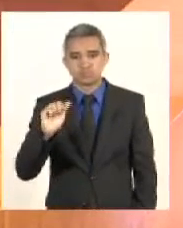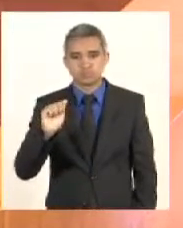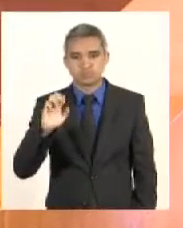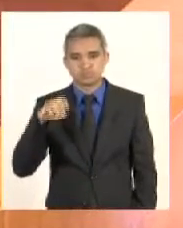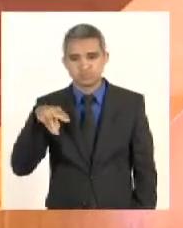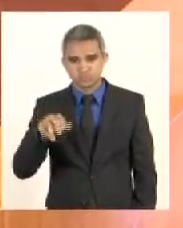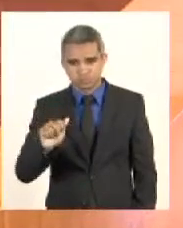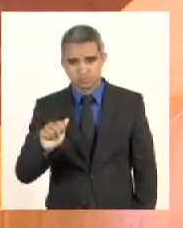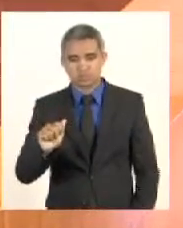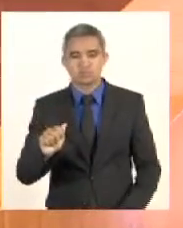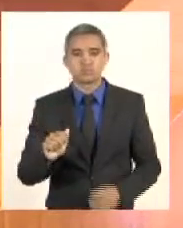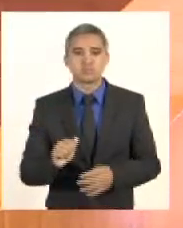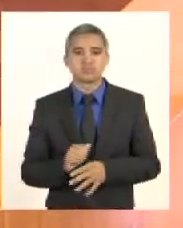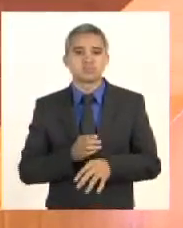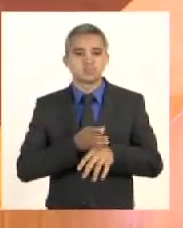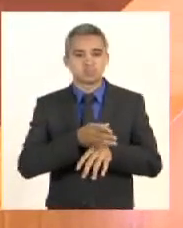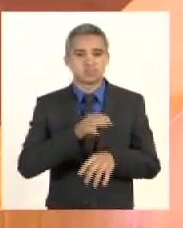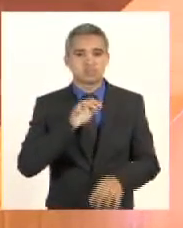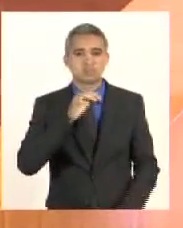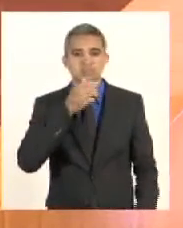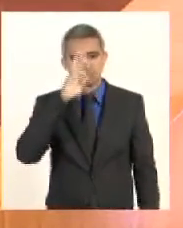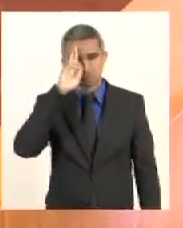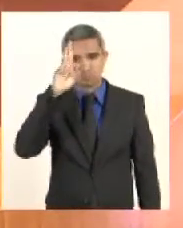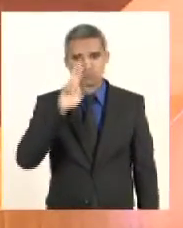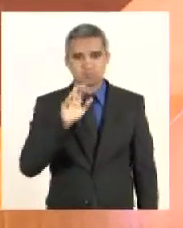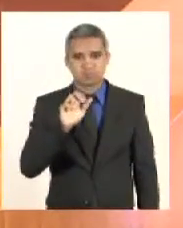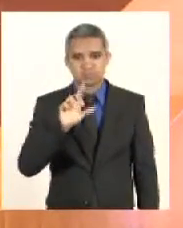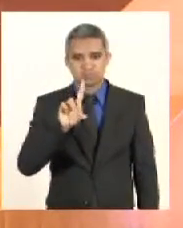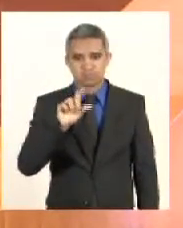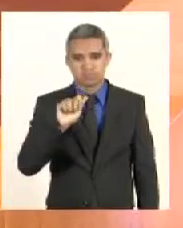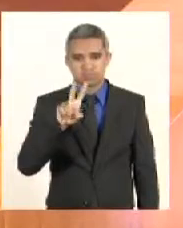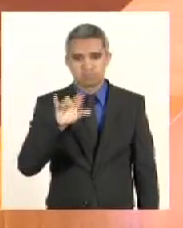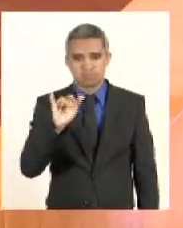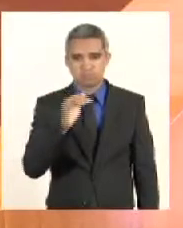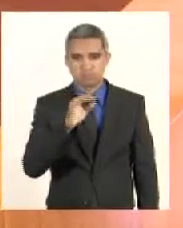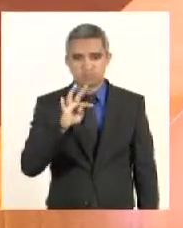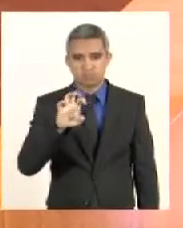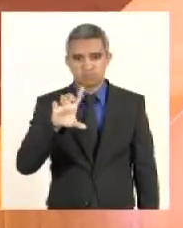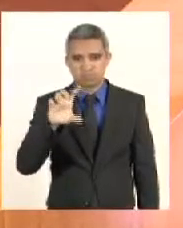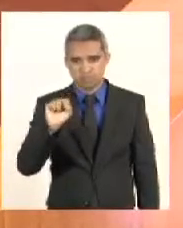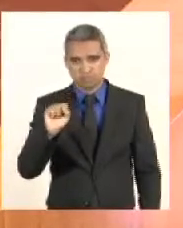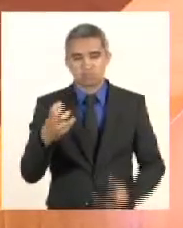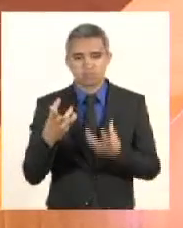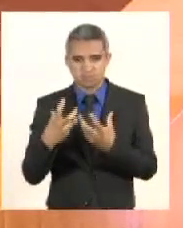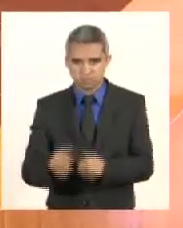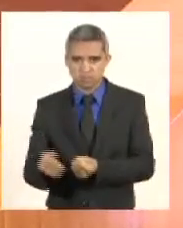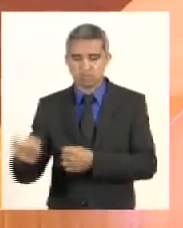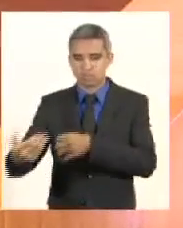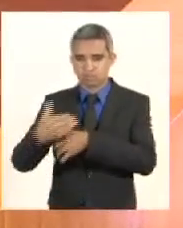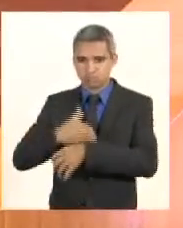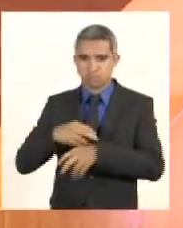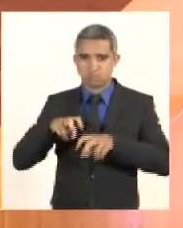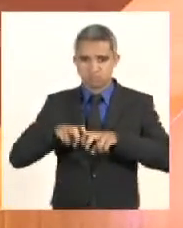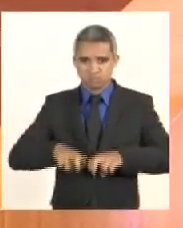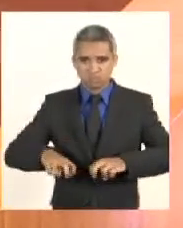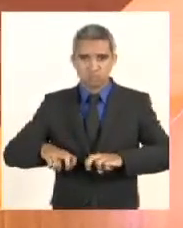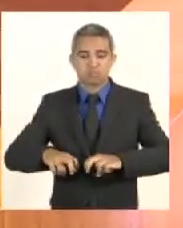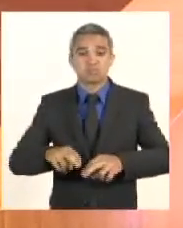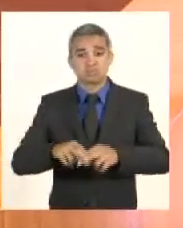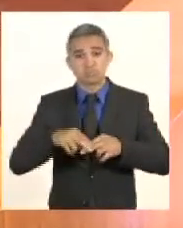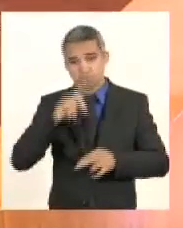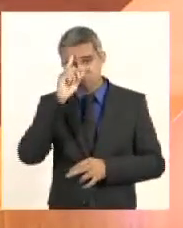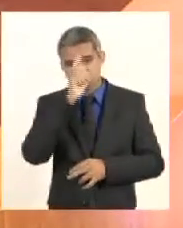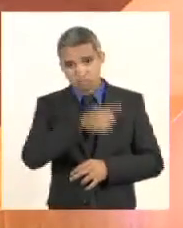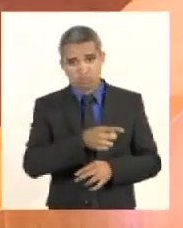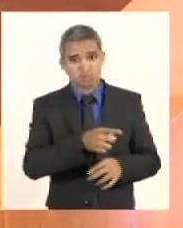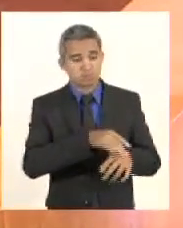nos atendeu logo de prontidão e deliberando logo com a empresa para que essa obra, para